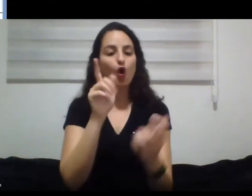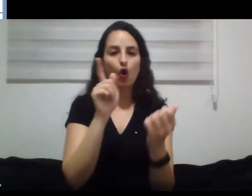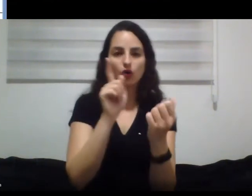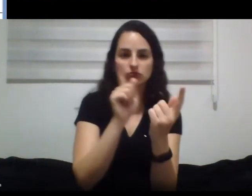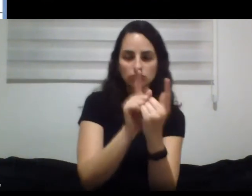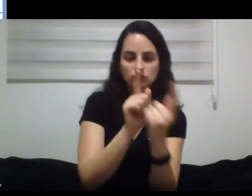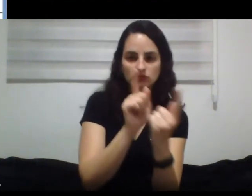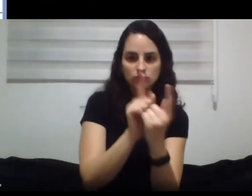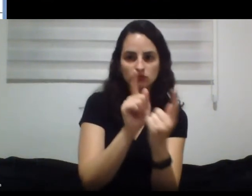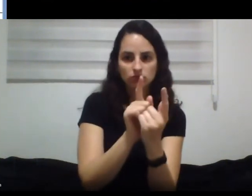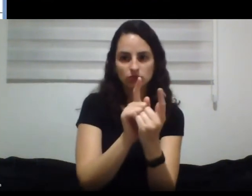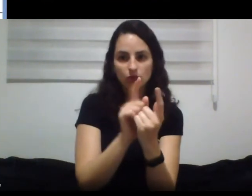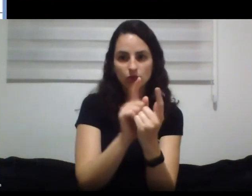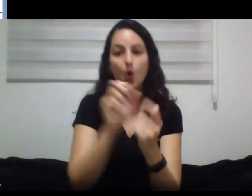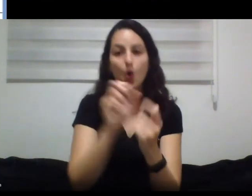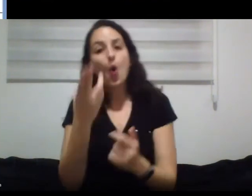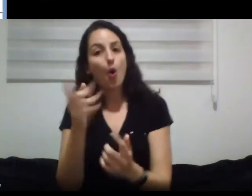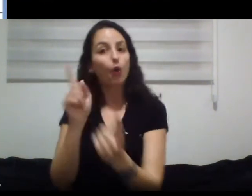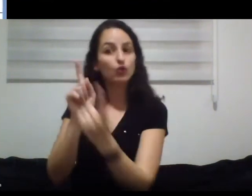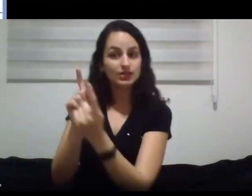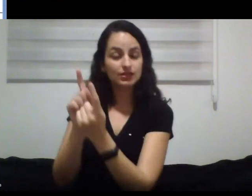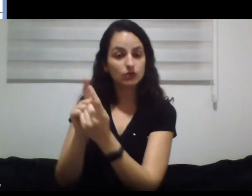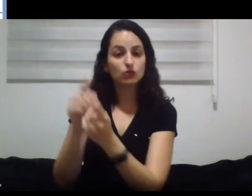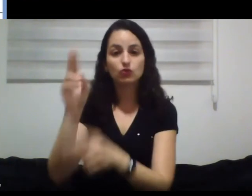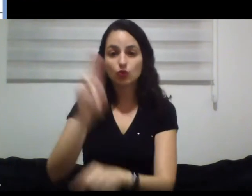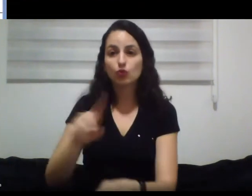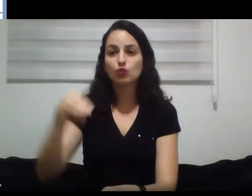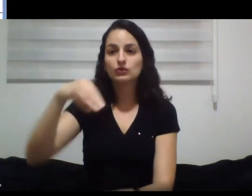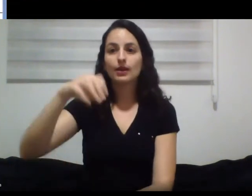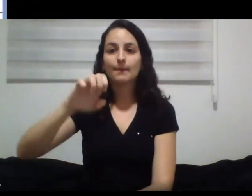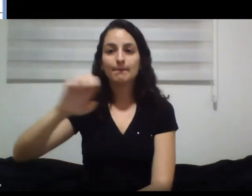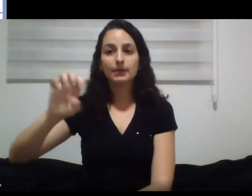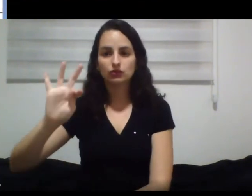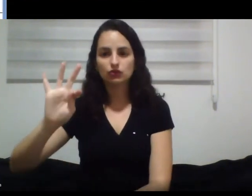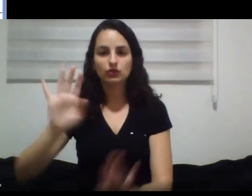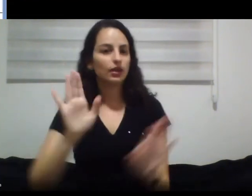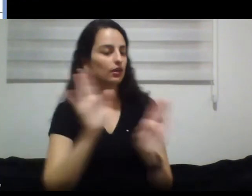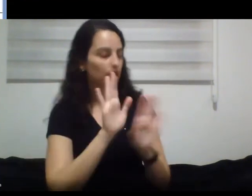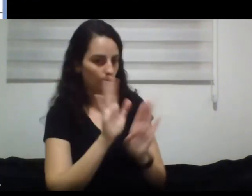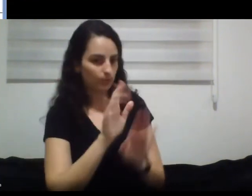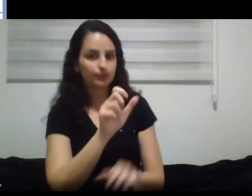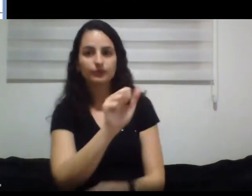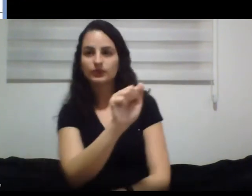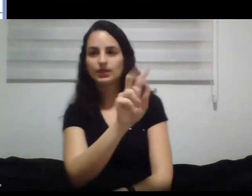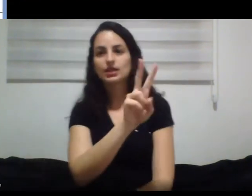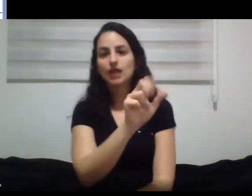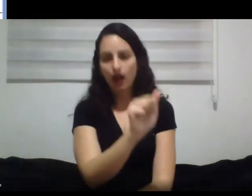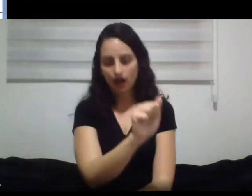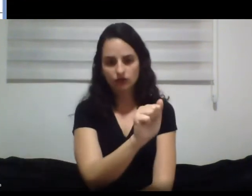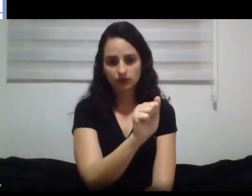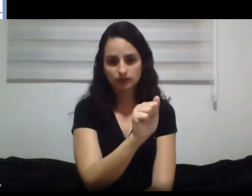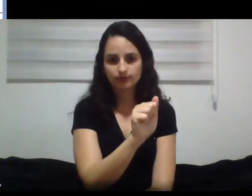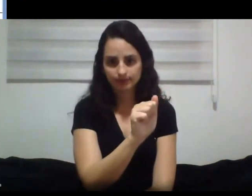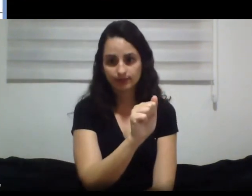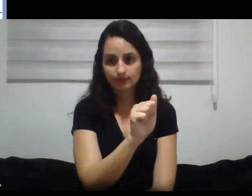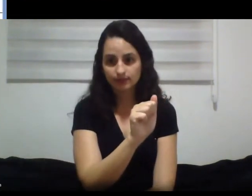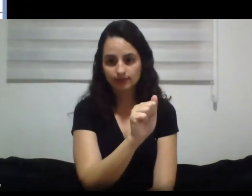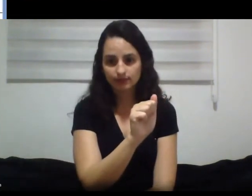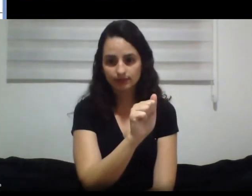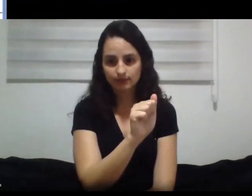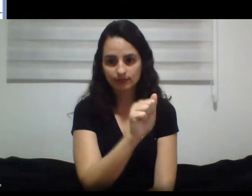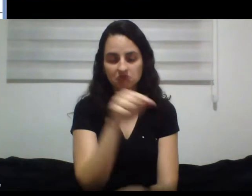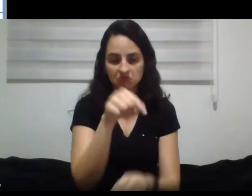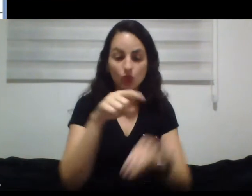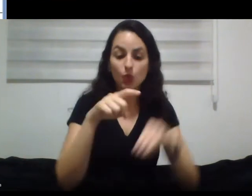Na verdade, é o seguinte, o Google Meet, ele é uma ferramenta que permite os encontros síncronos, tá? As atividades ao